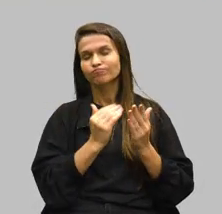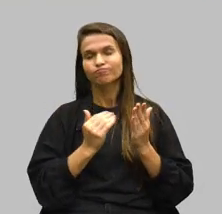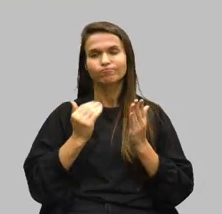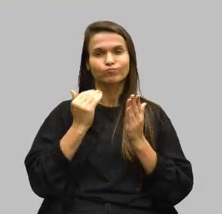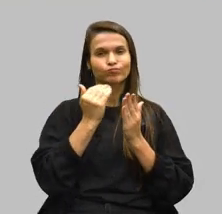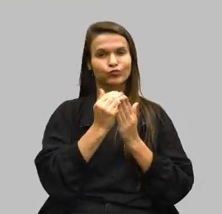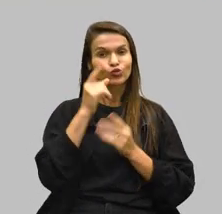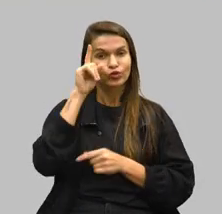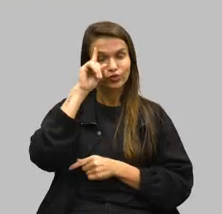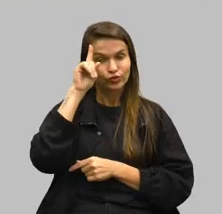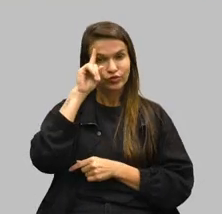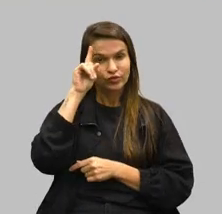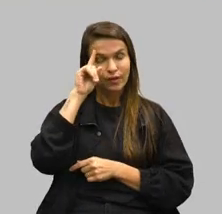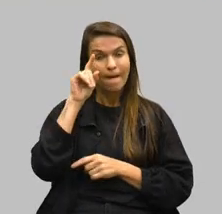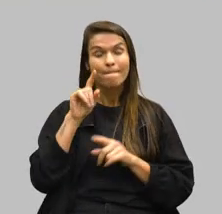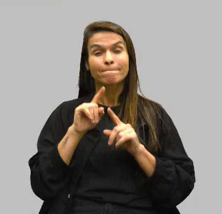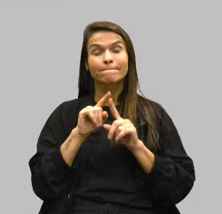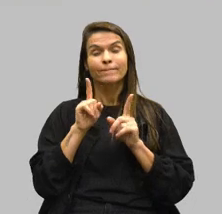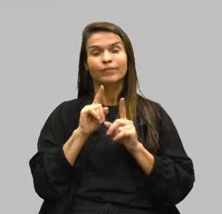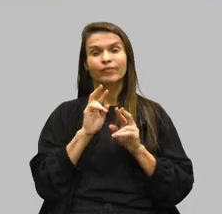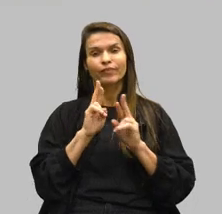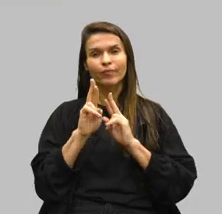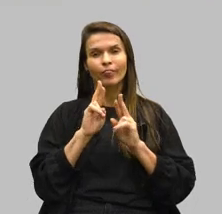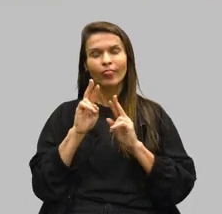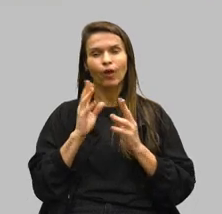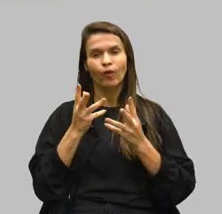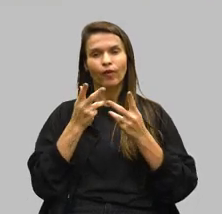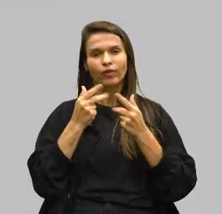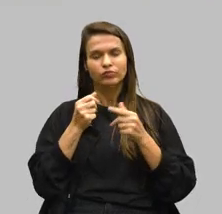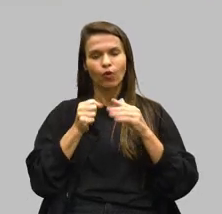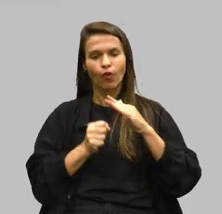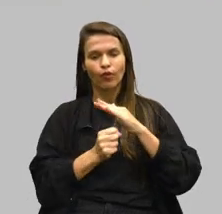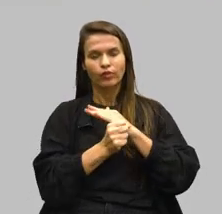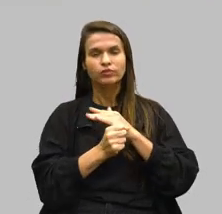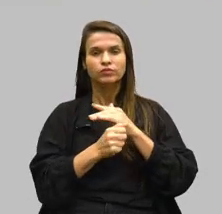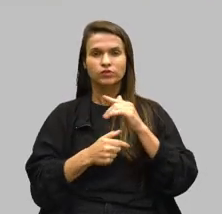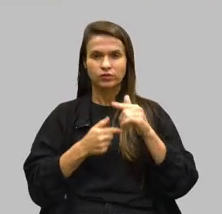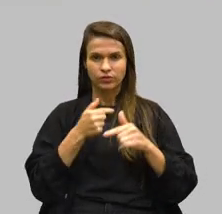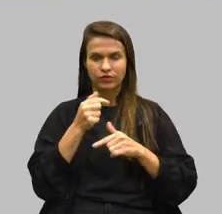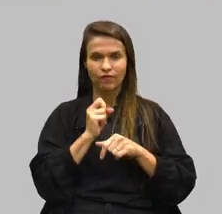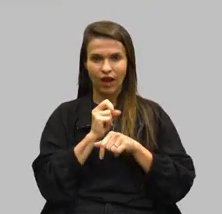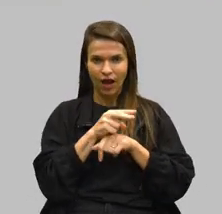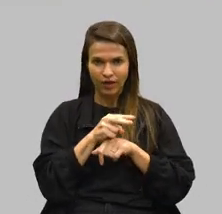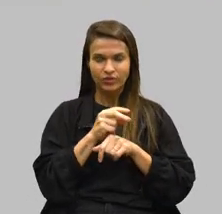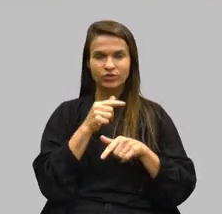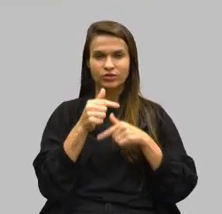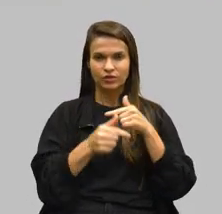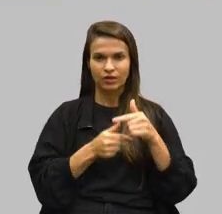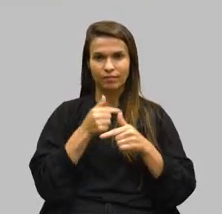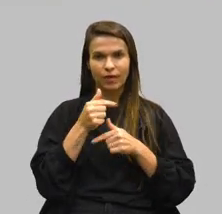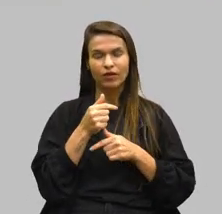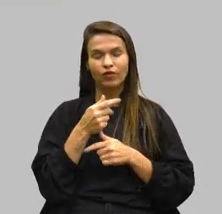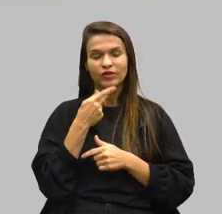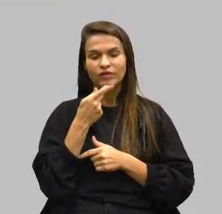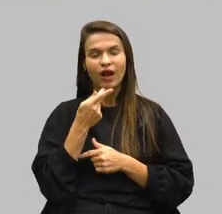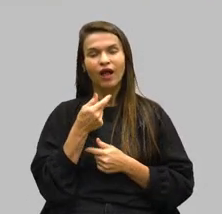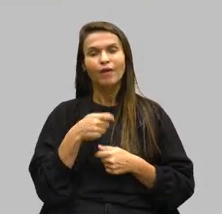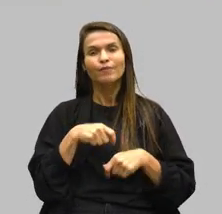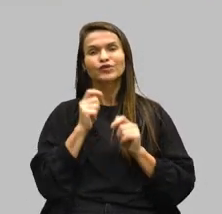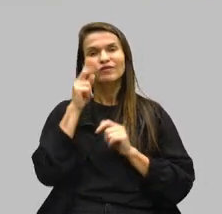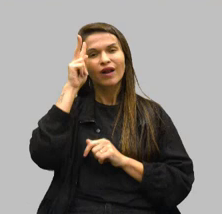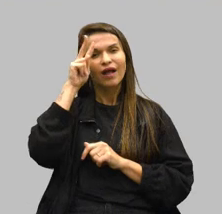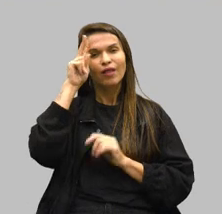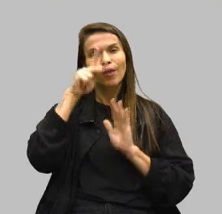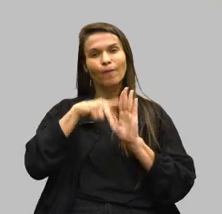dia mas em relação à qualificação colocação no mercado de trabalho quando você cita isso é não não tem como eu não lembrar do